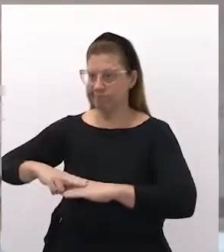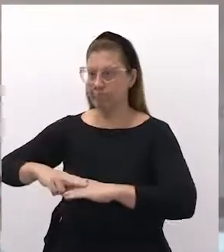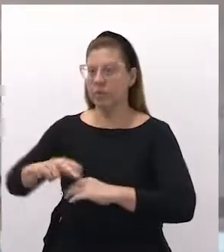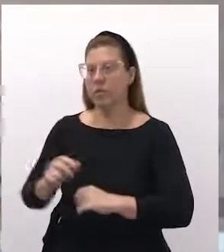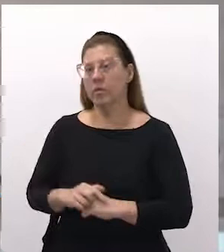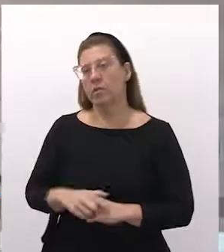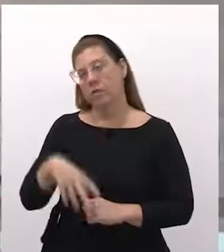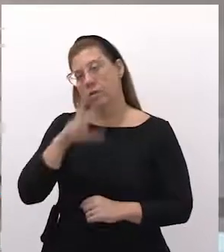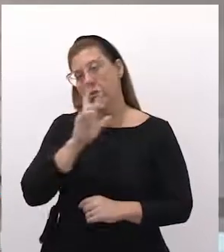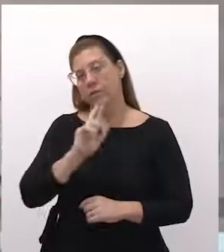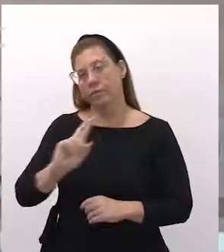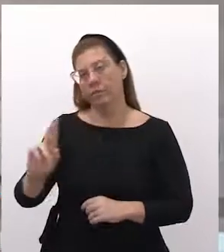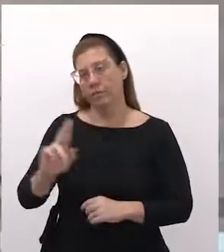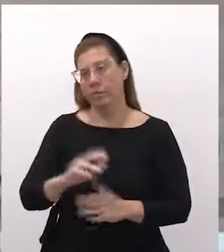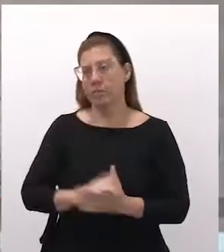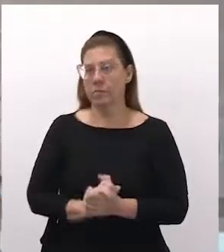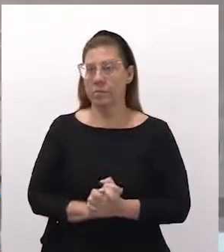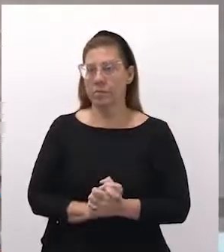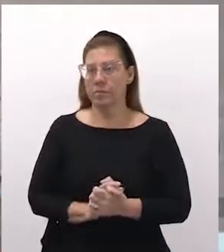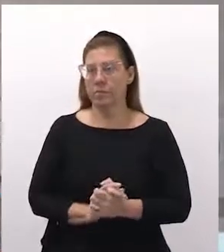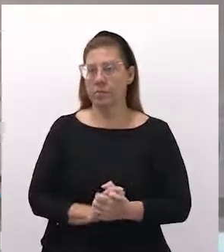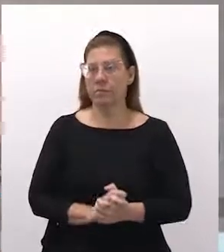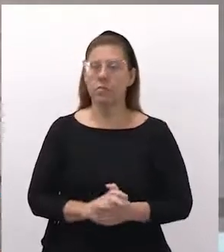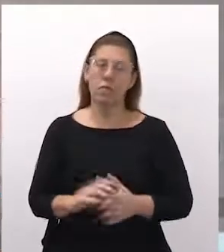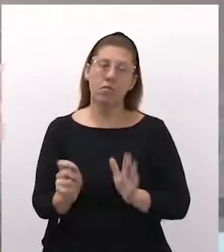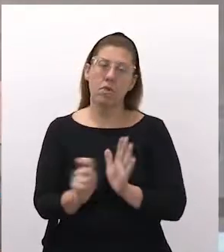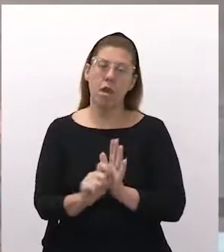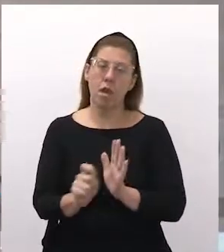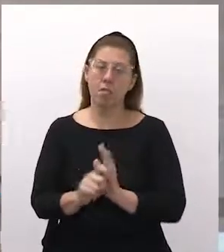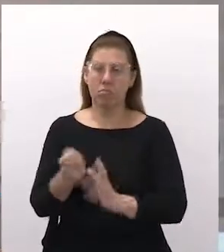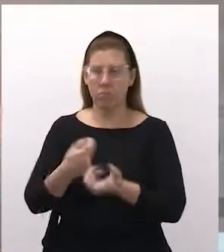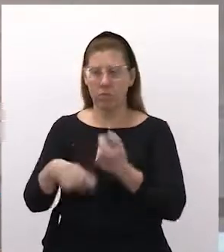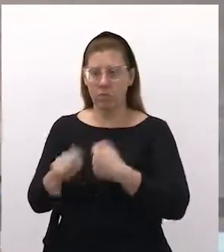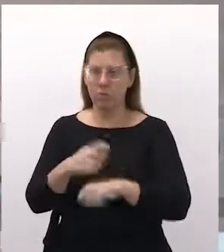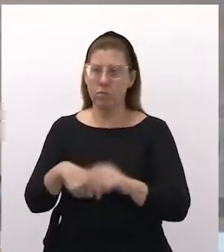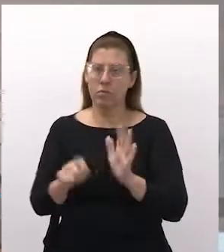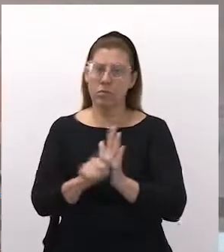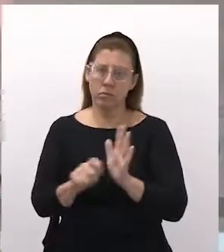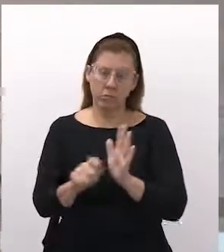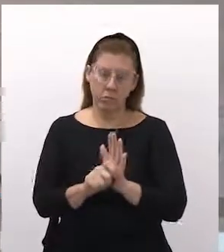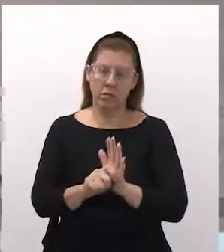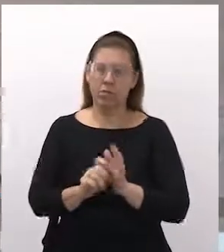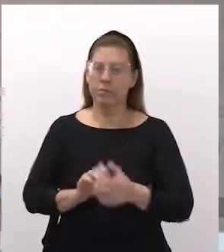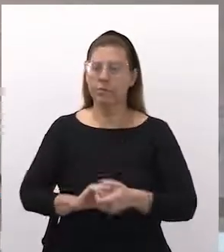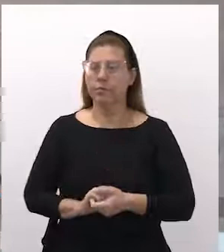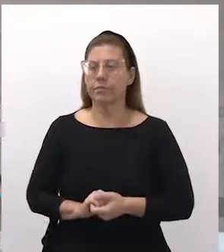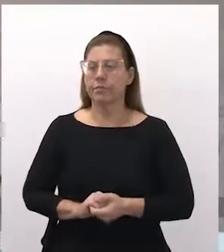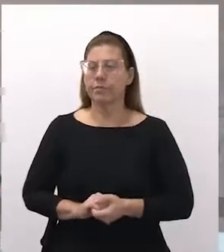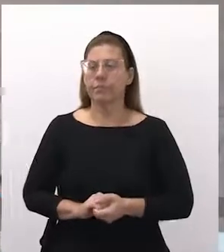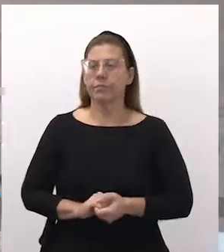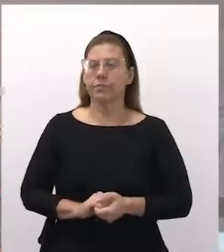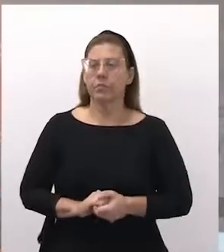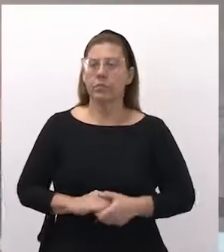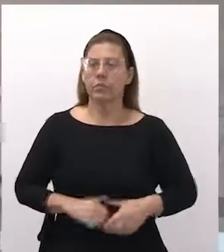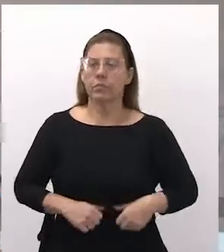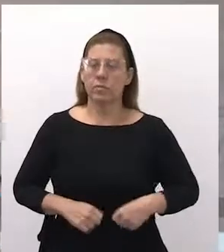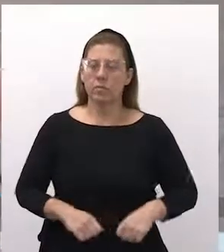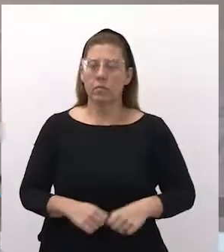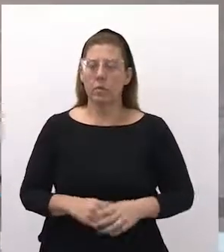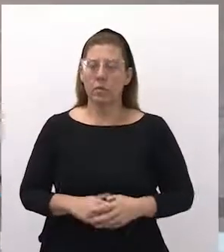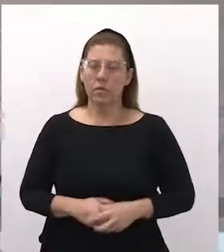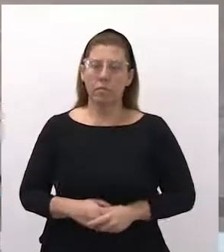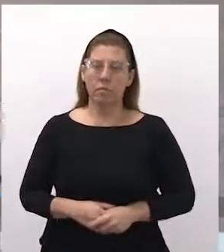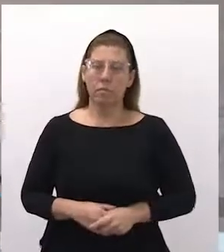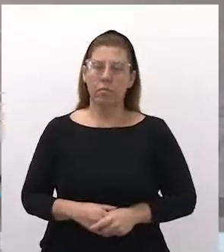por, não se chama tráfico propriamente, tá? O termo correto é ato infracional análogo ao tráfico, mas em resumo,